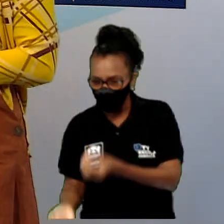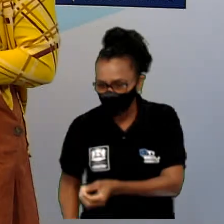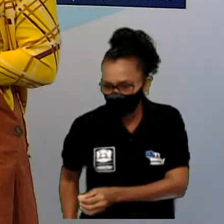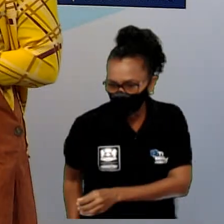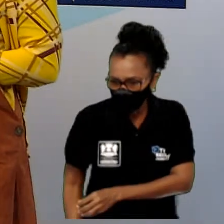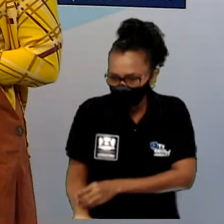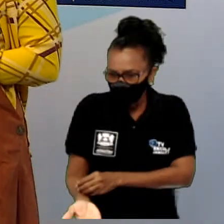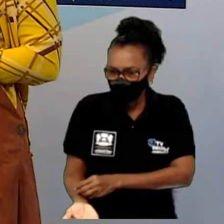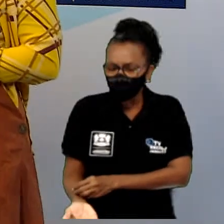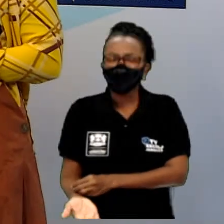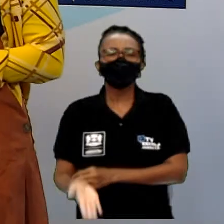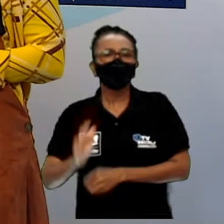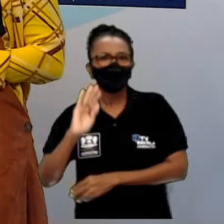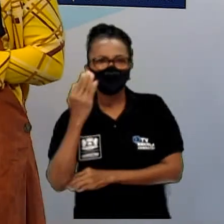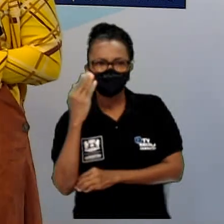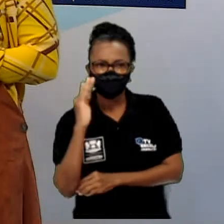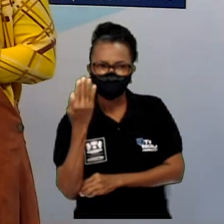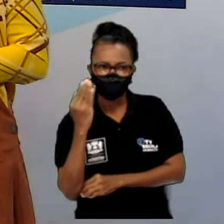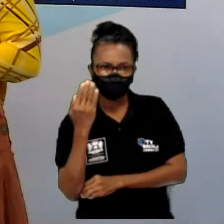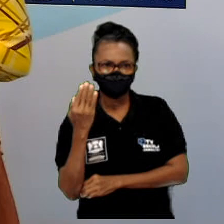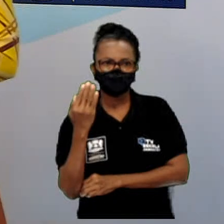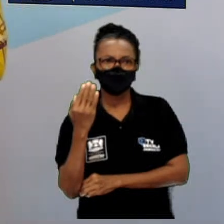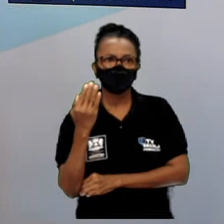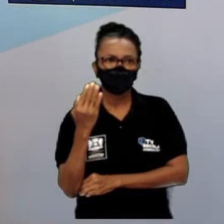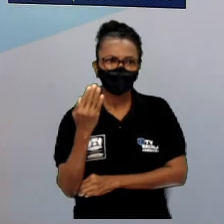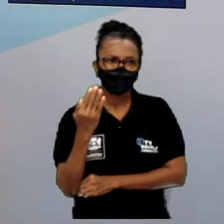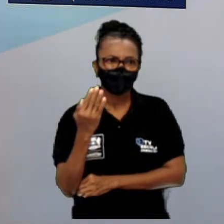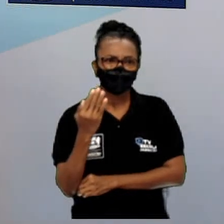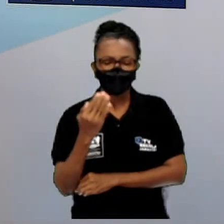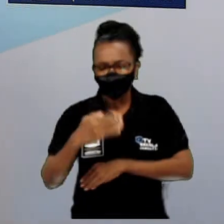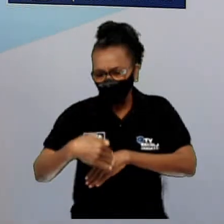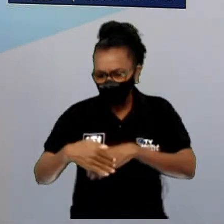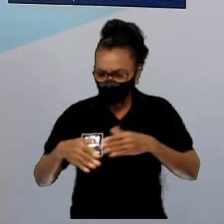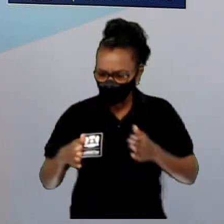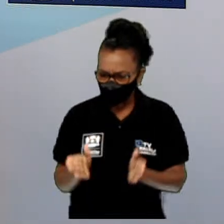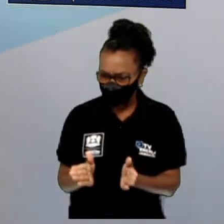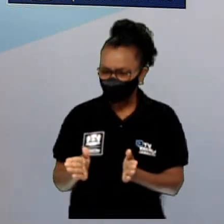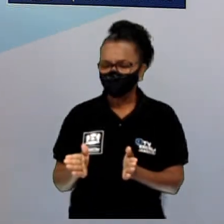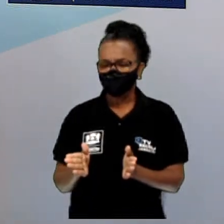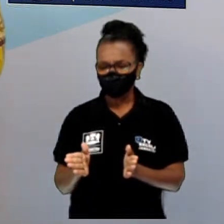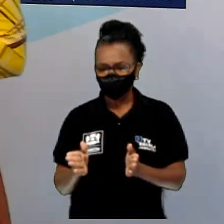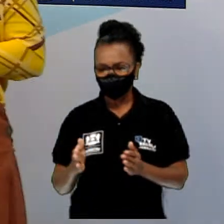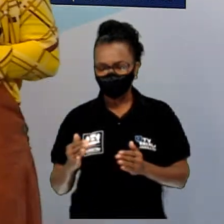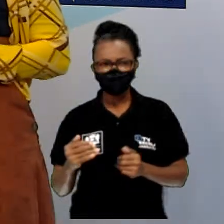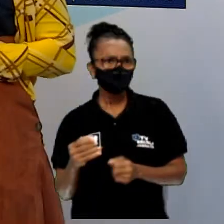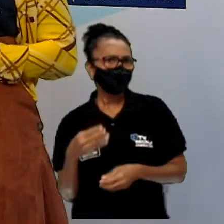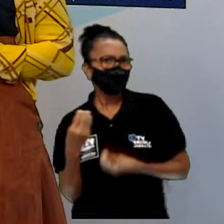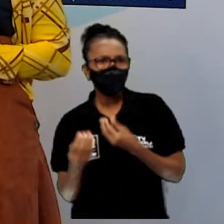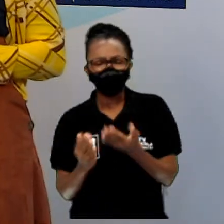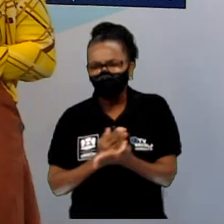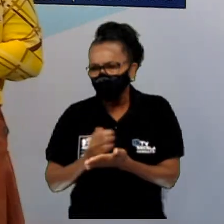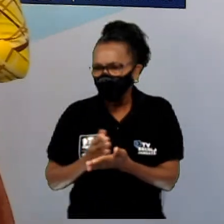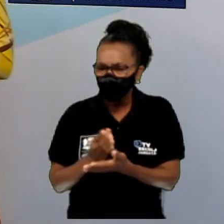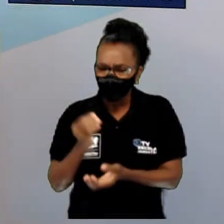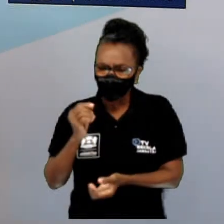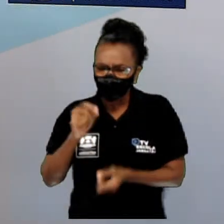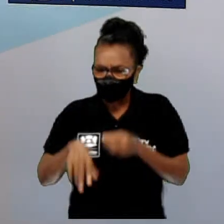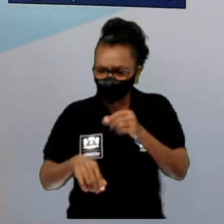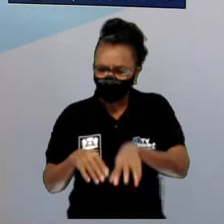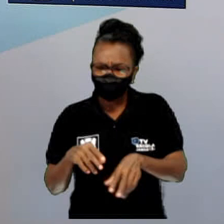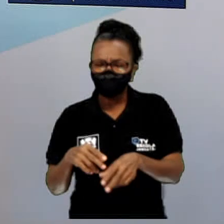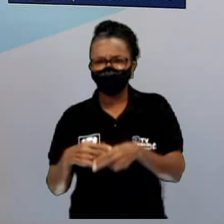madeira, terço feito de madeira, caixinhas para depositar aqui, ó, alguns materiais de